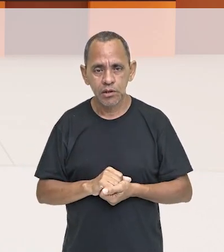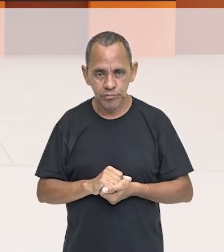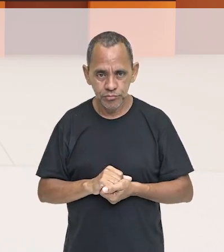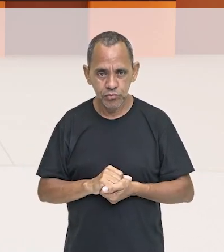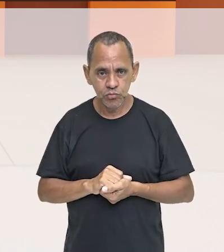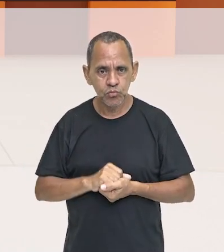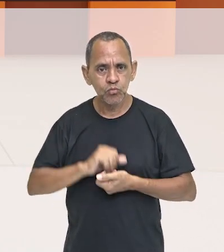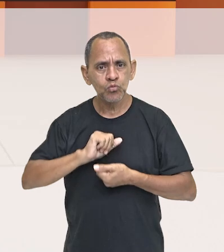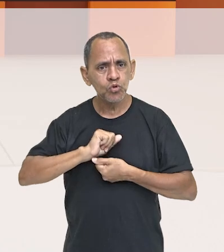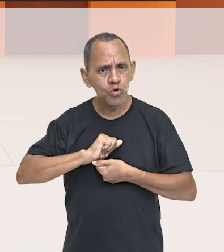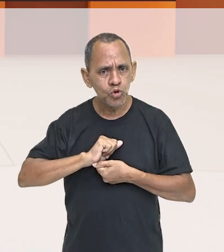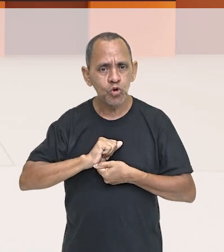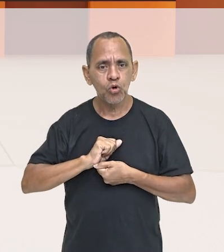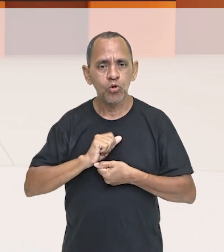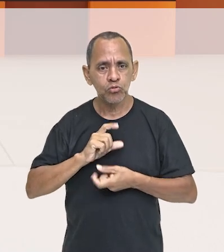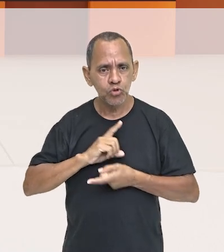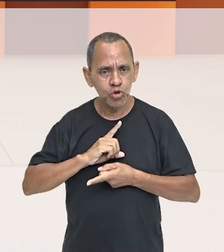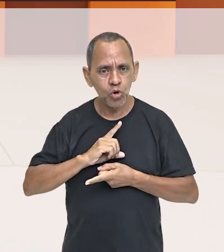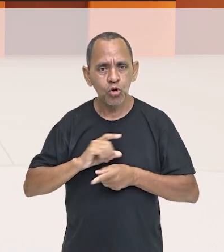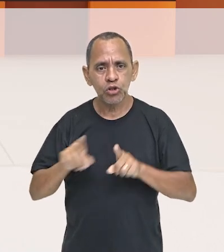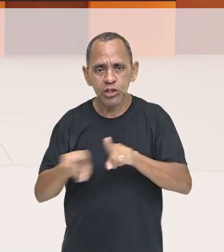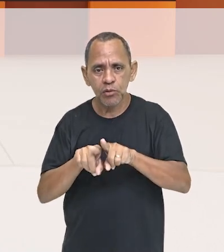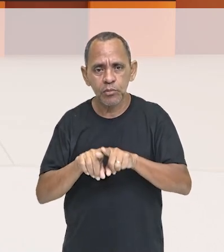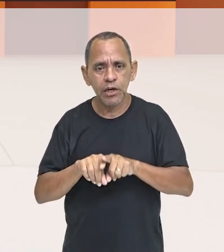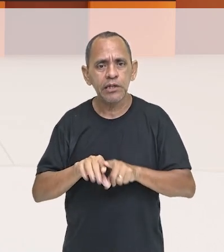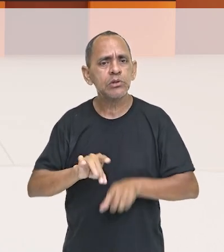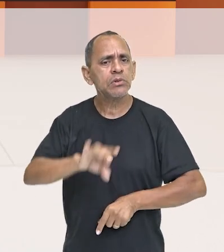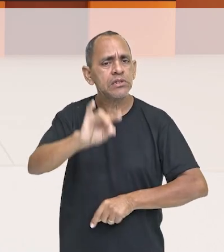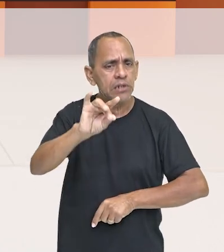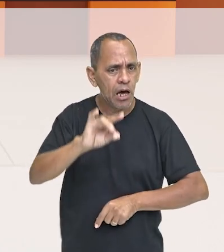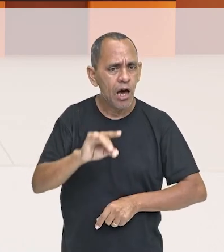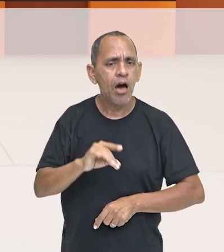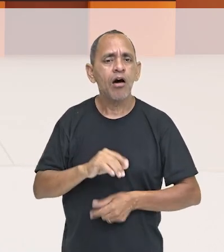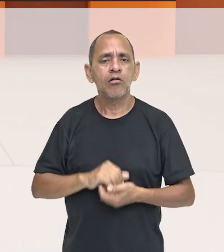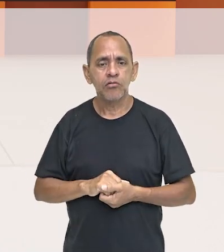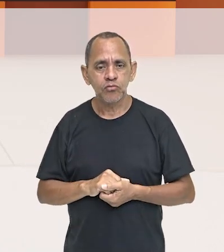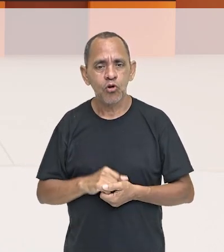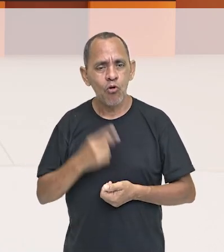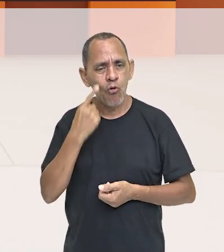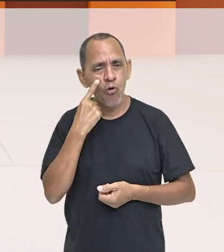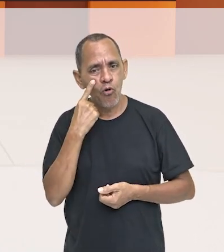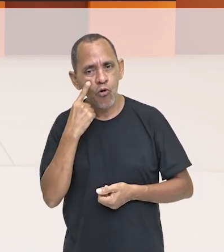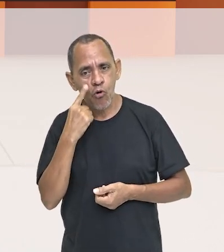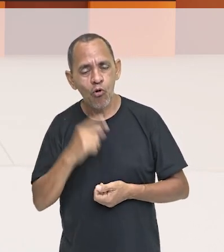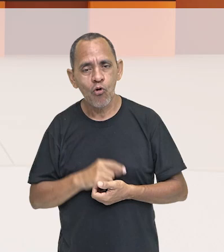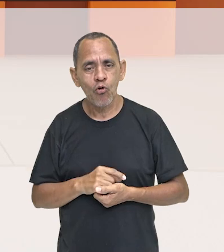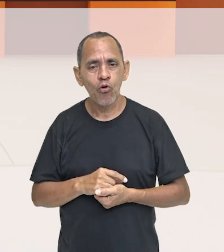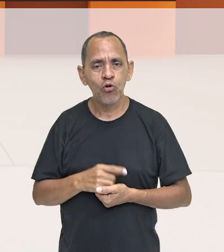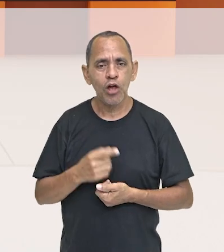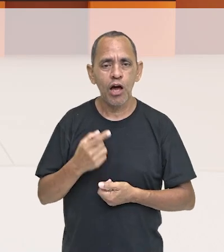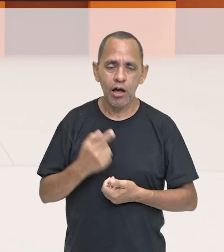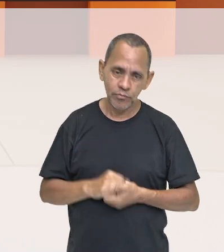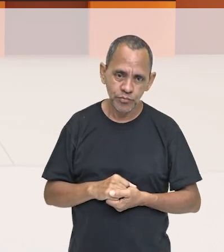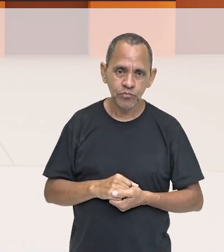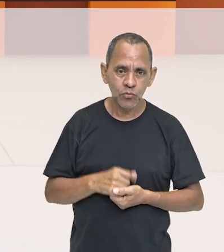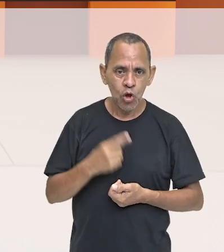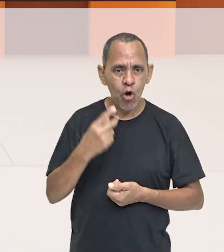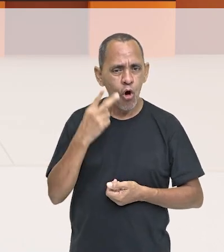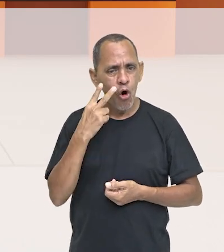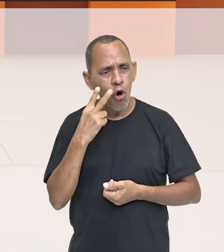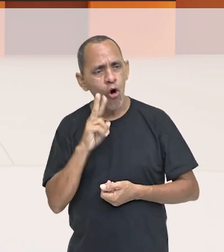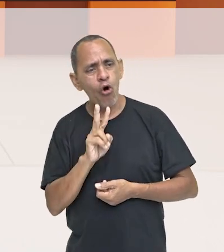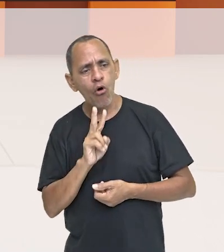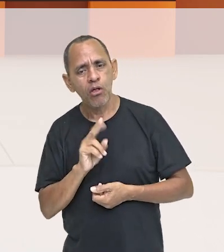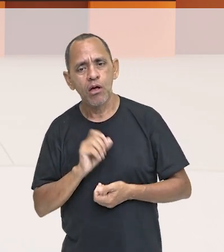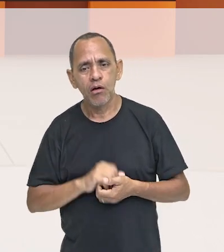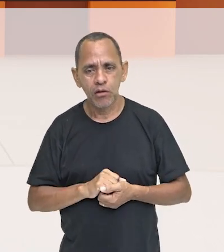que caracteriza a sua especialidade. Saber benzer mal-olhado, quebranto, erisipela e